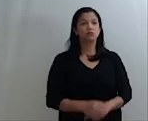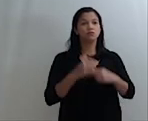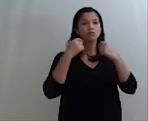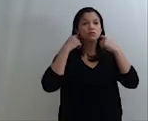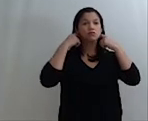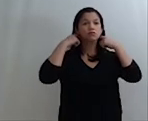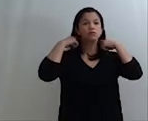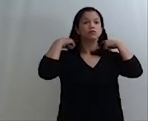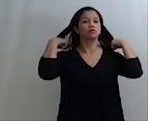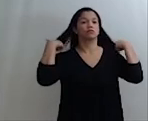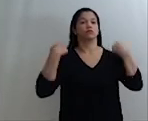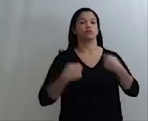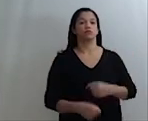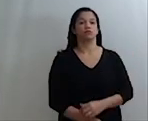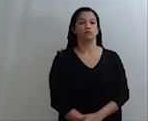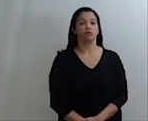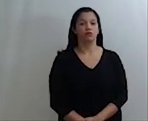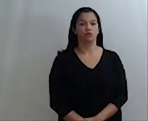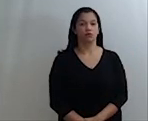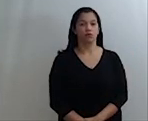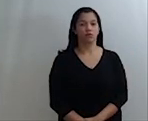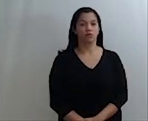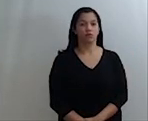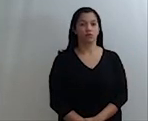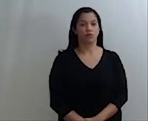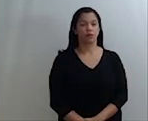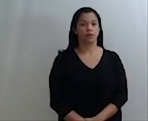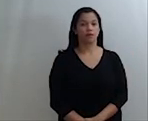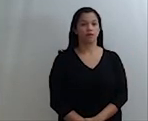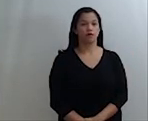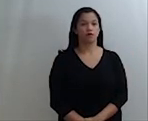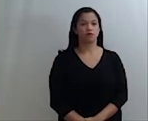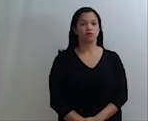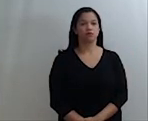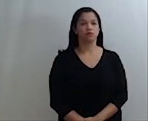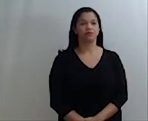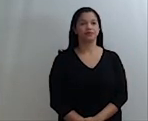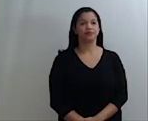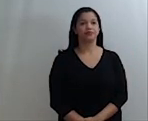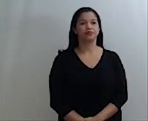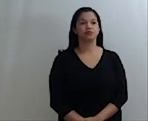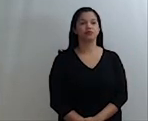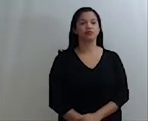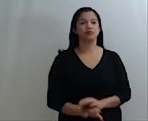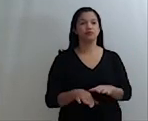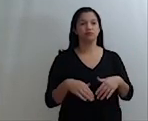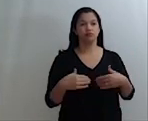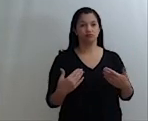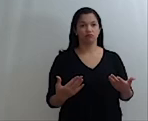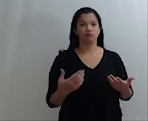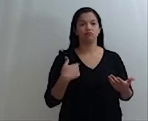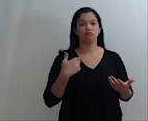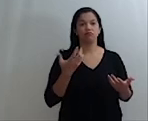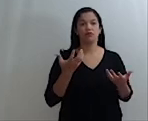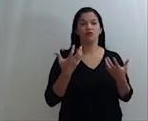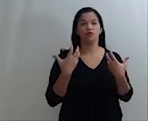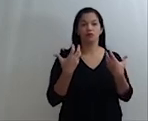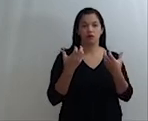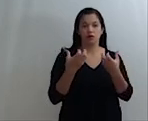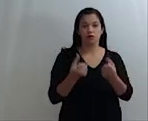Tiago tem a palavra Obrigado excelência eh não dispenso a leitura do relatório